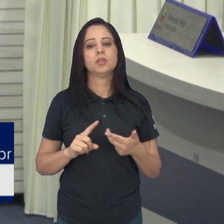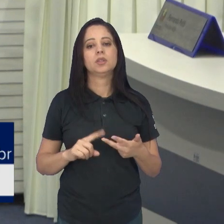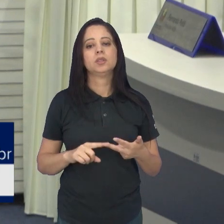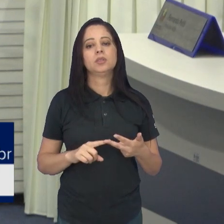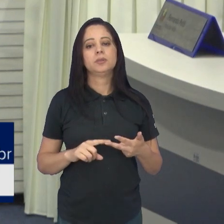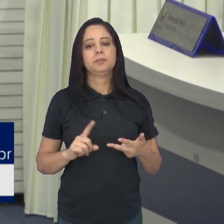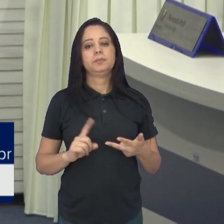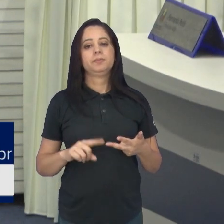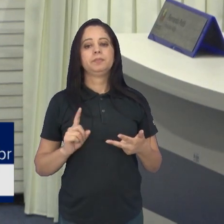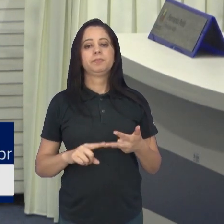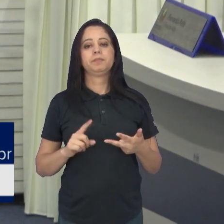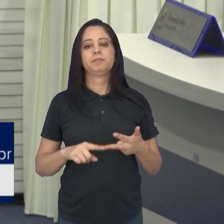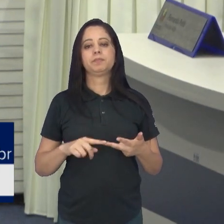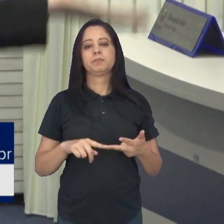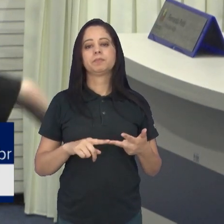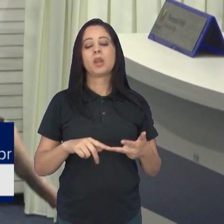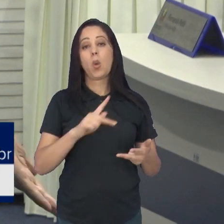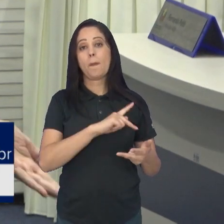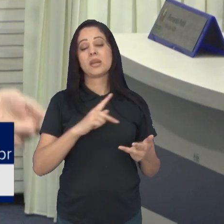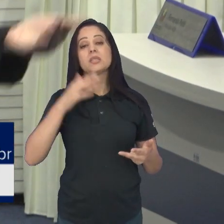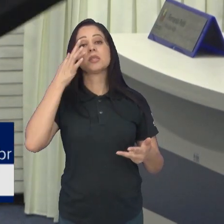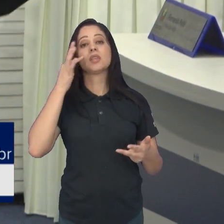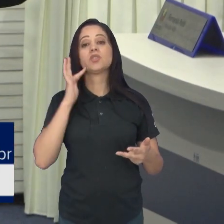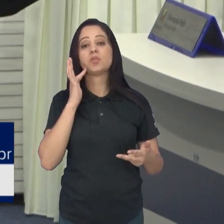e o presidente, o Fabião,